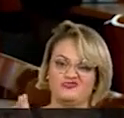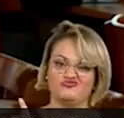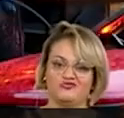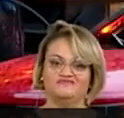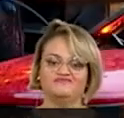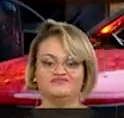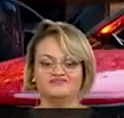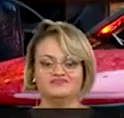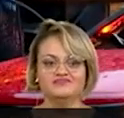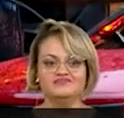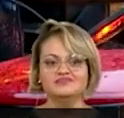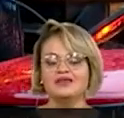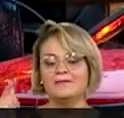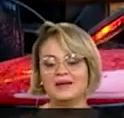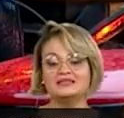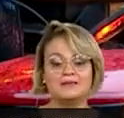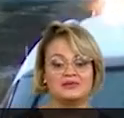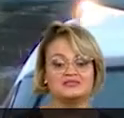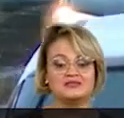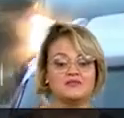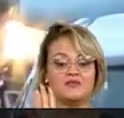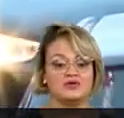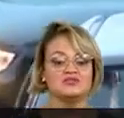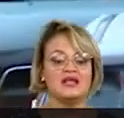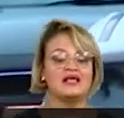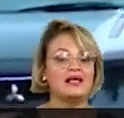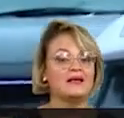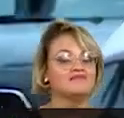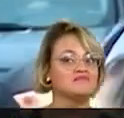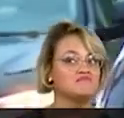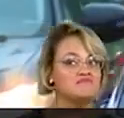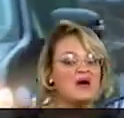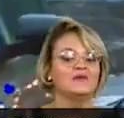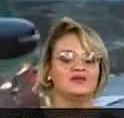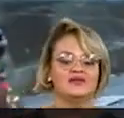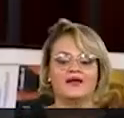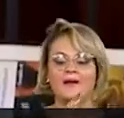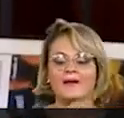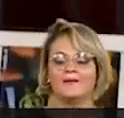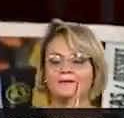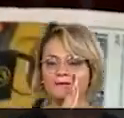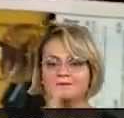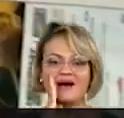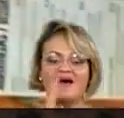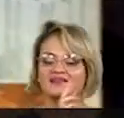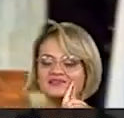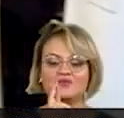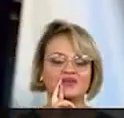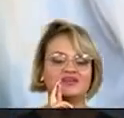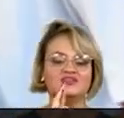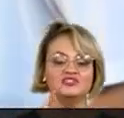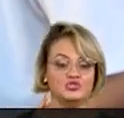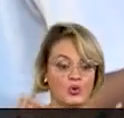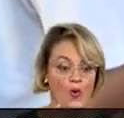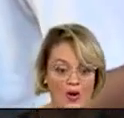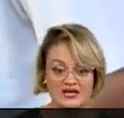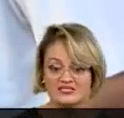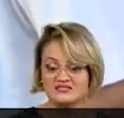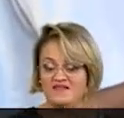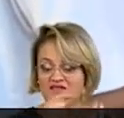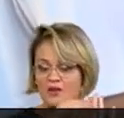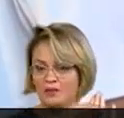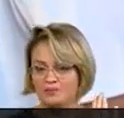período. Além disso, a pesquisa revelou que mais da metade dos bares e restaurantes não está conseguindo reajustar os